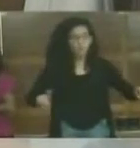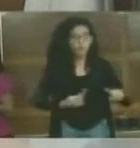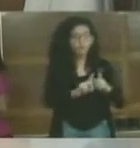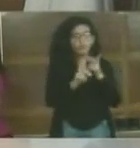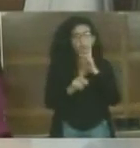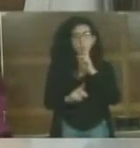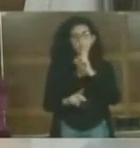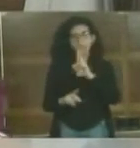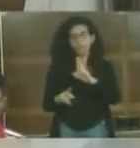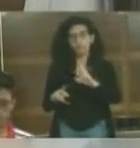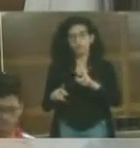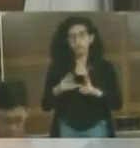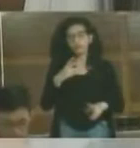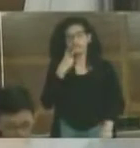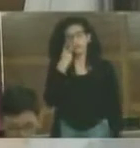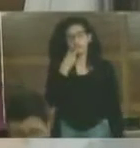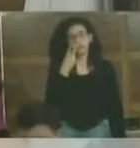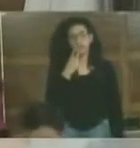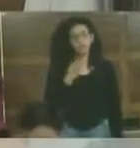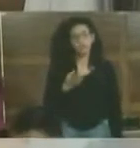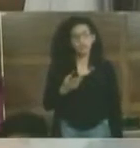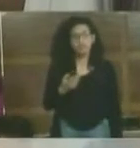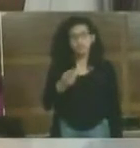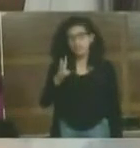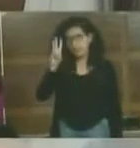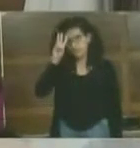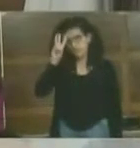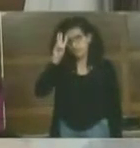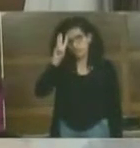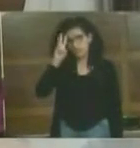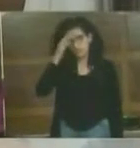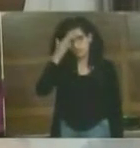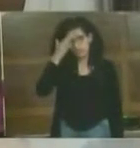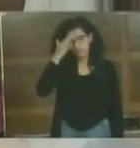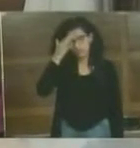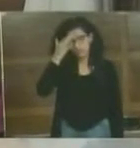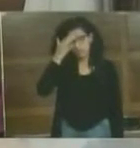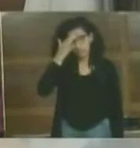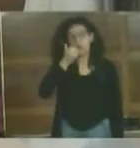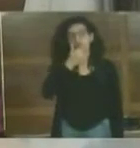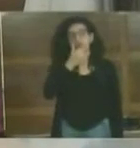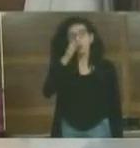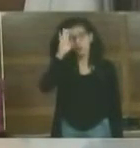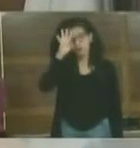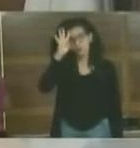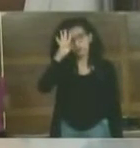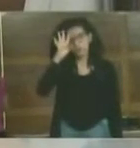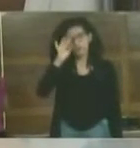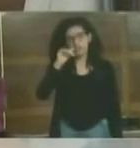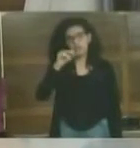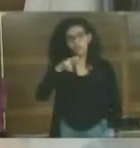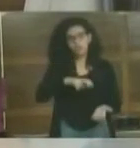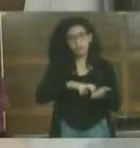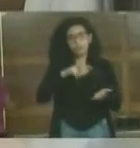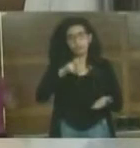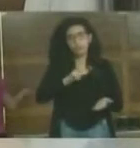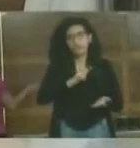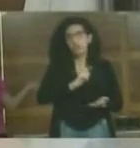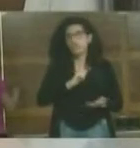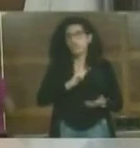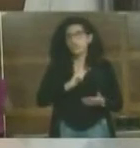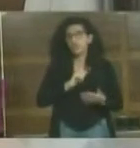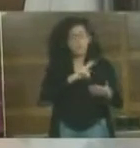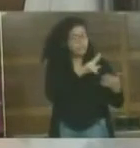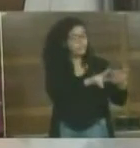que, logo assim, na terça-feira, na quarta-feira, de manhã cedo, teve uma previsão do